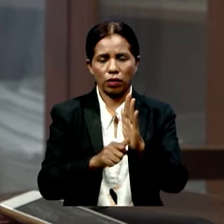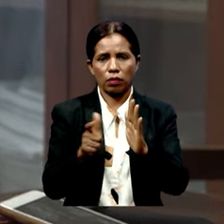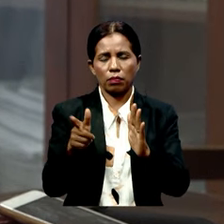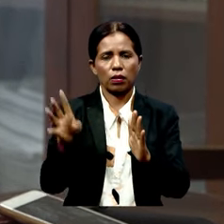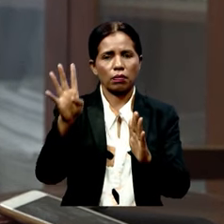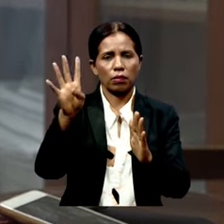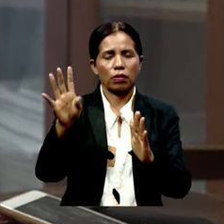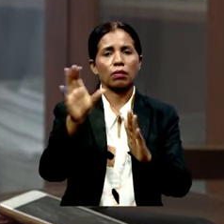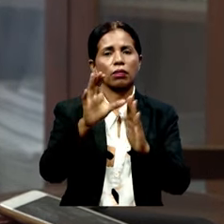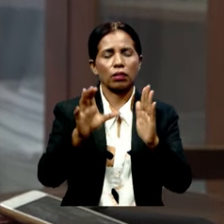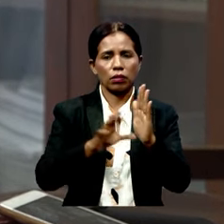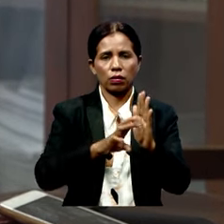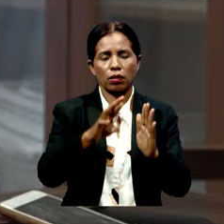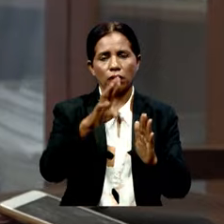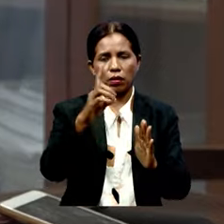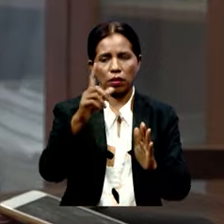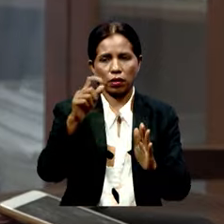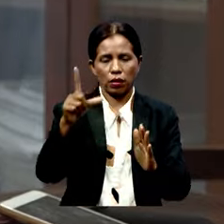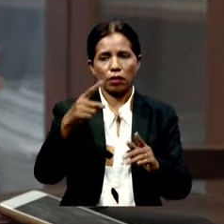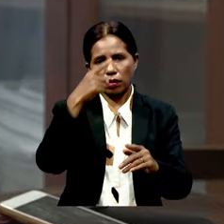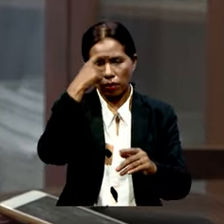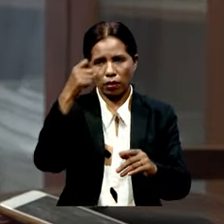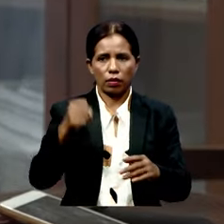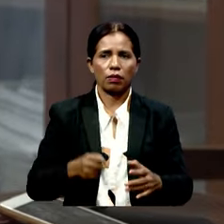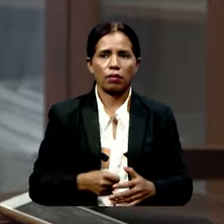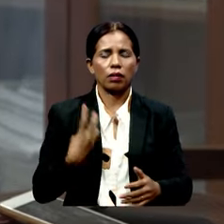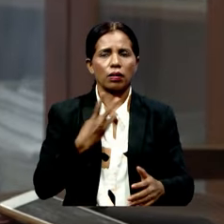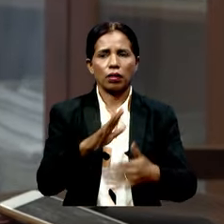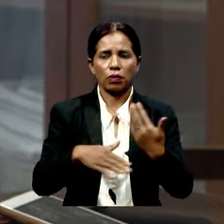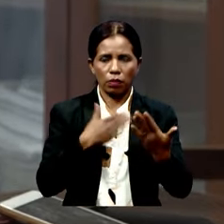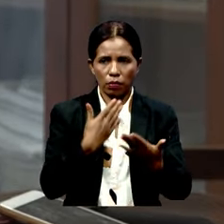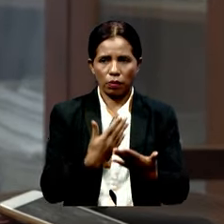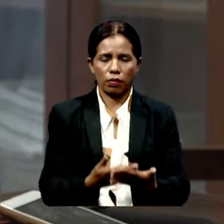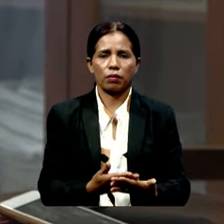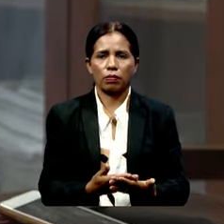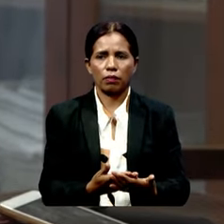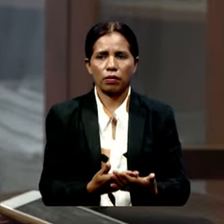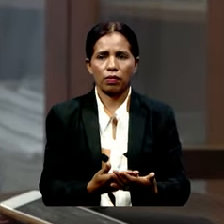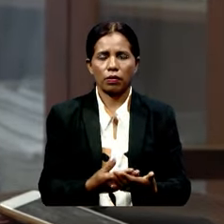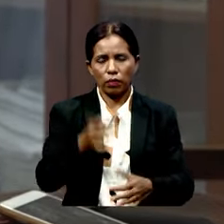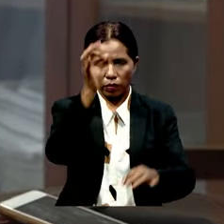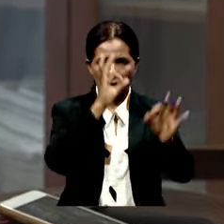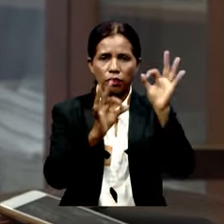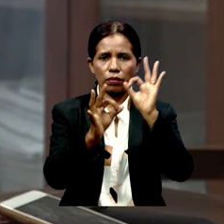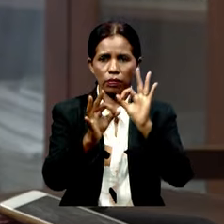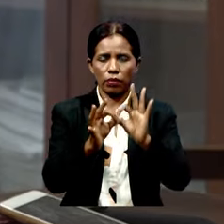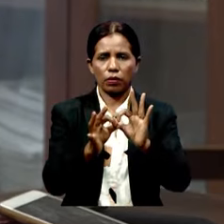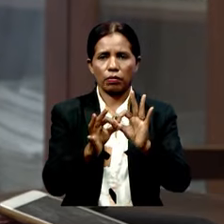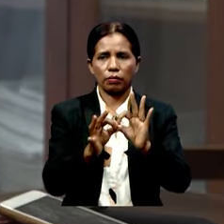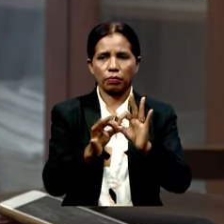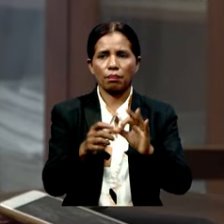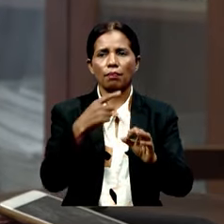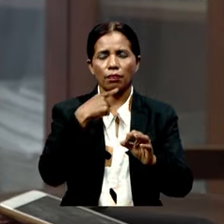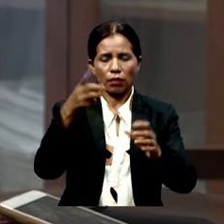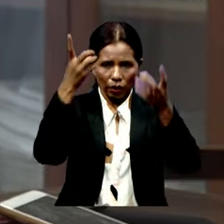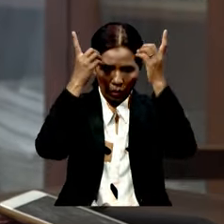República de União. Mas vê também, e tem outra, criar até a